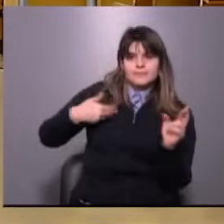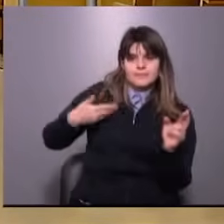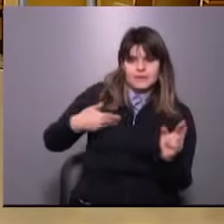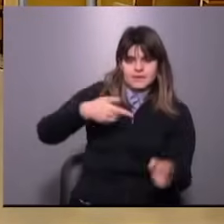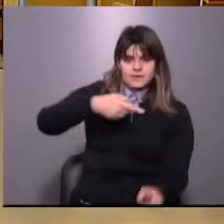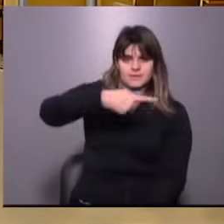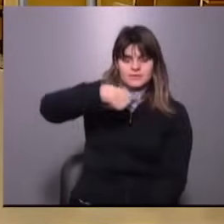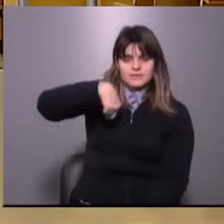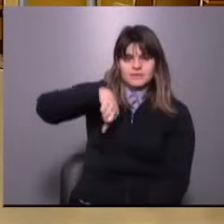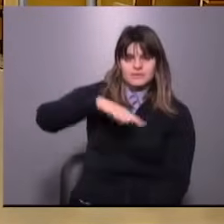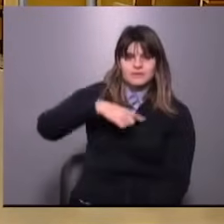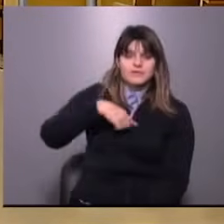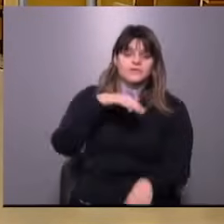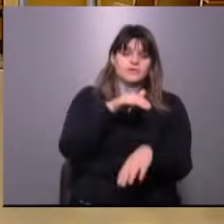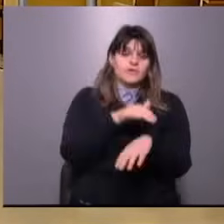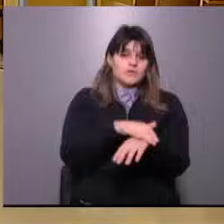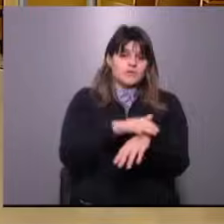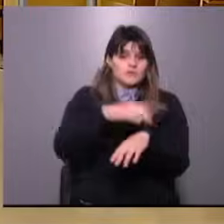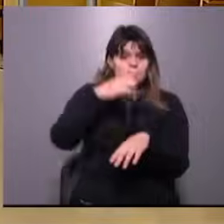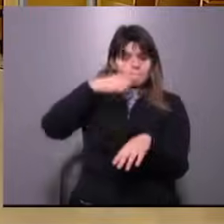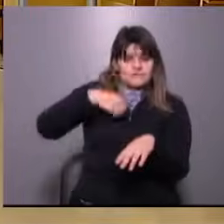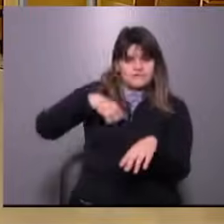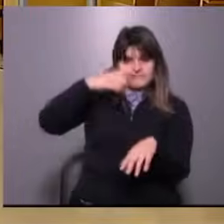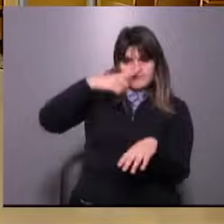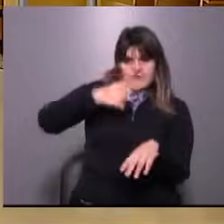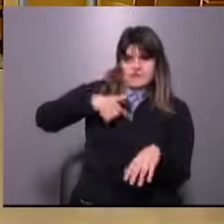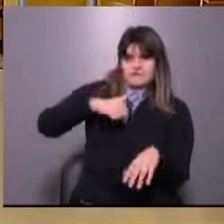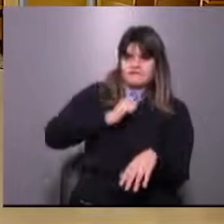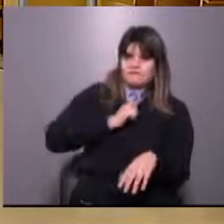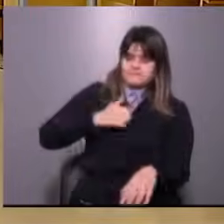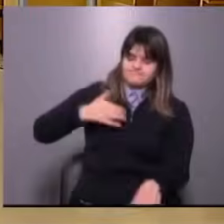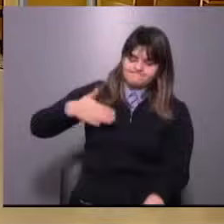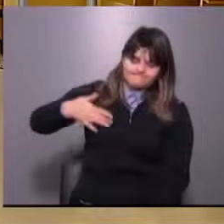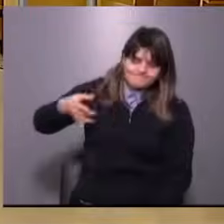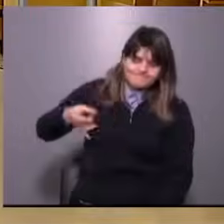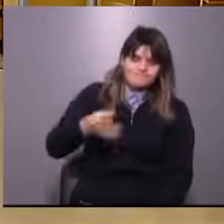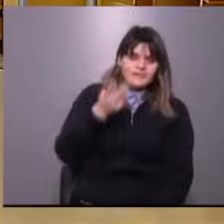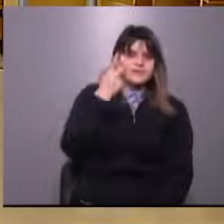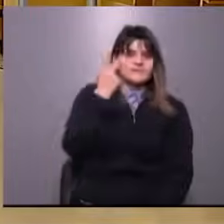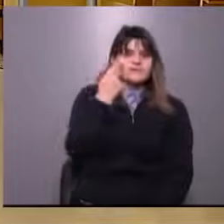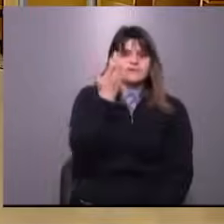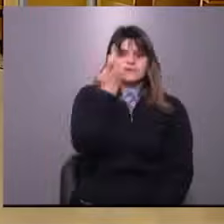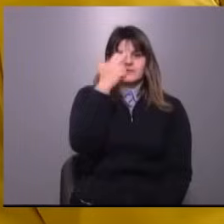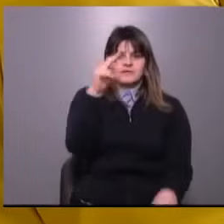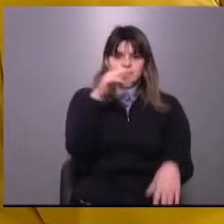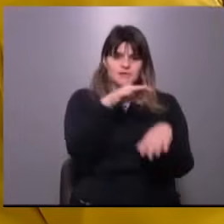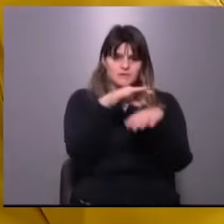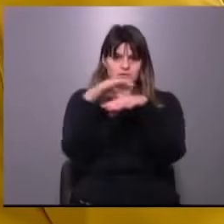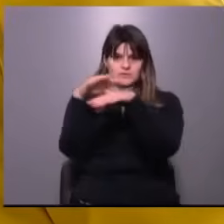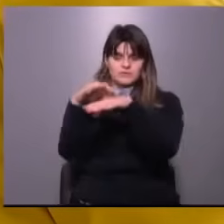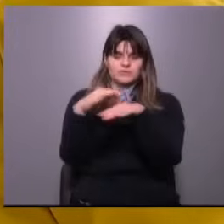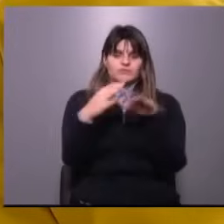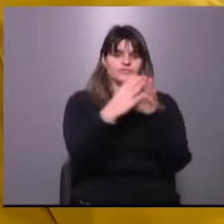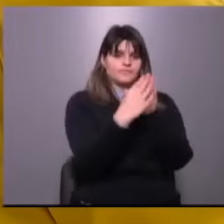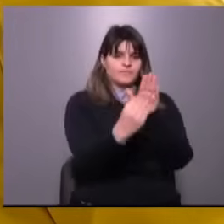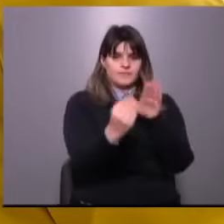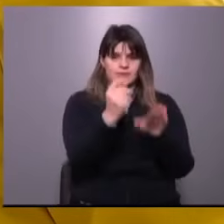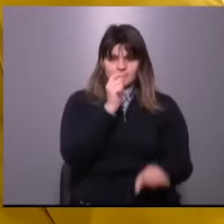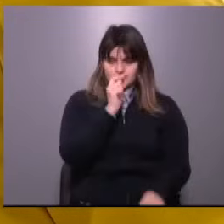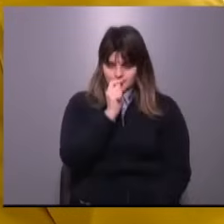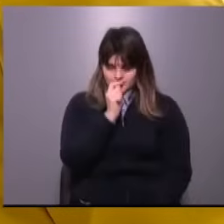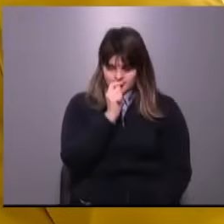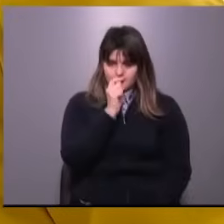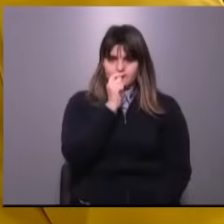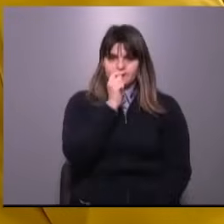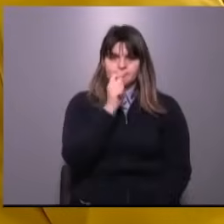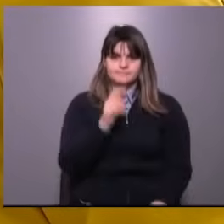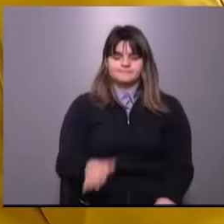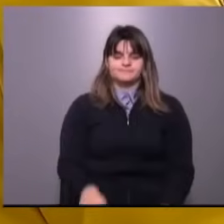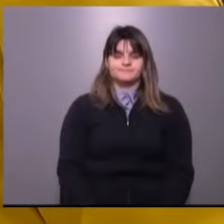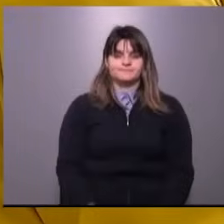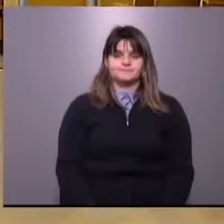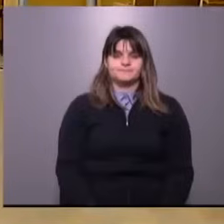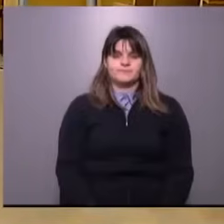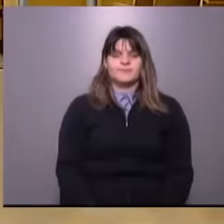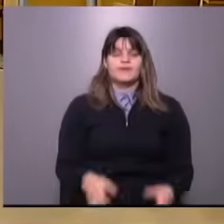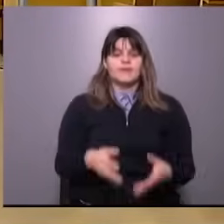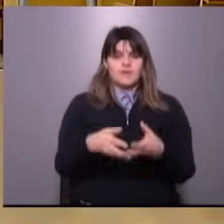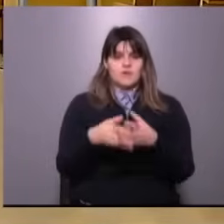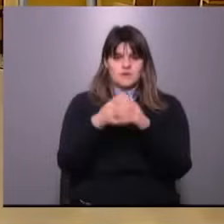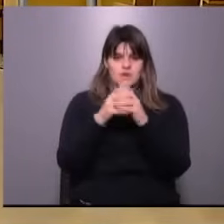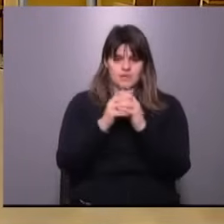misericórdia, tenha compaixão de nós, perdoe os nossos pecados e nos conduz à vida eterna.